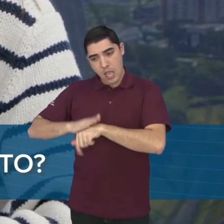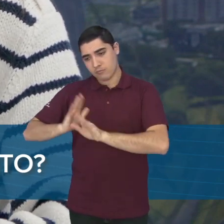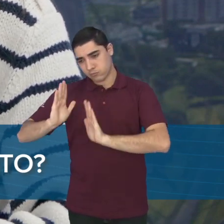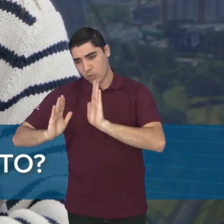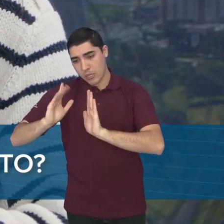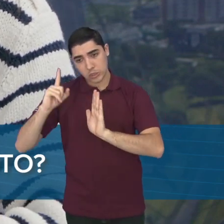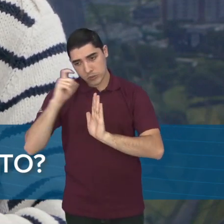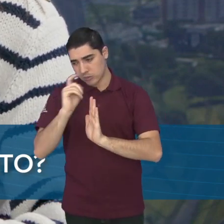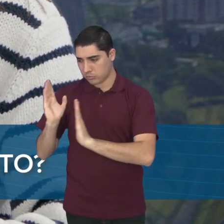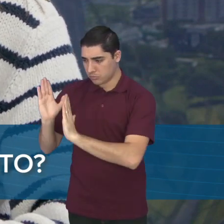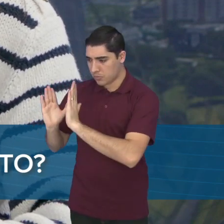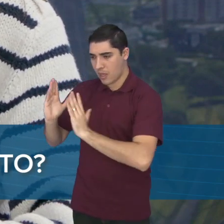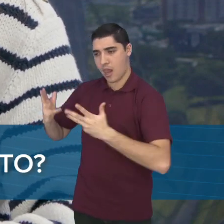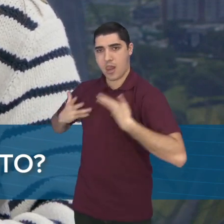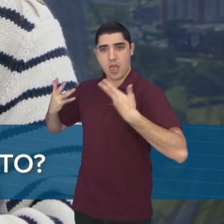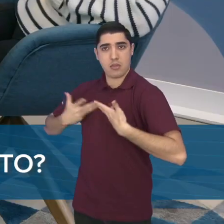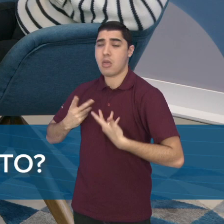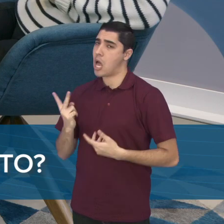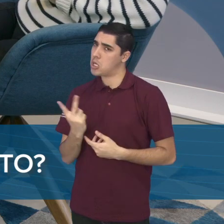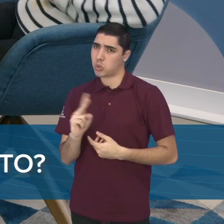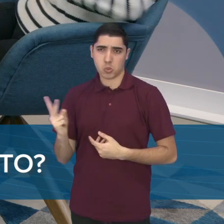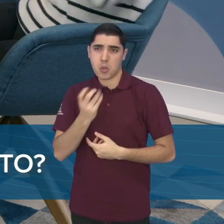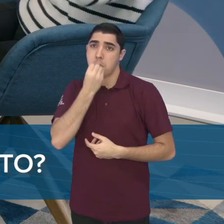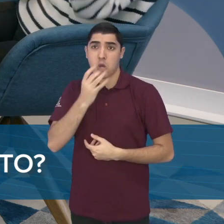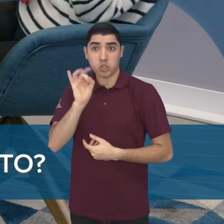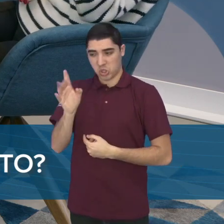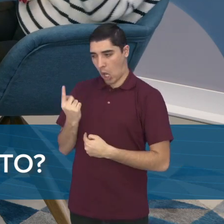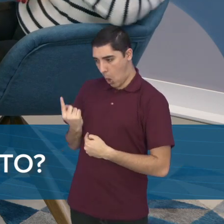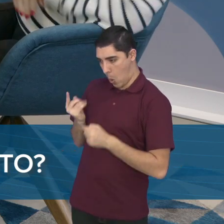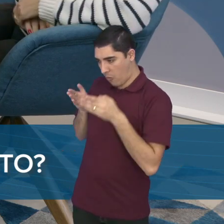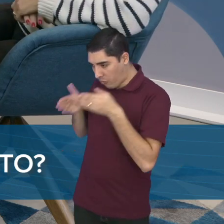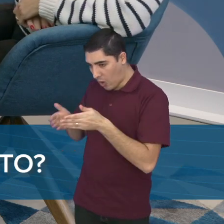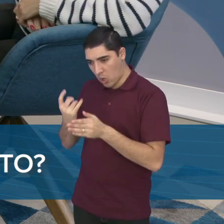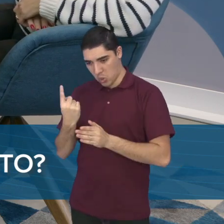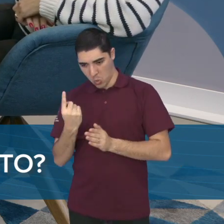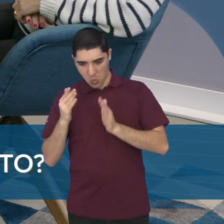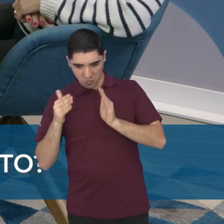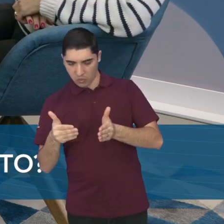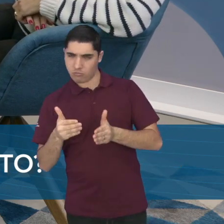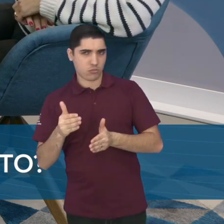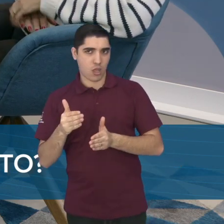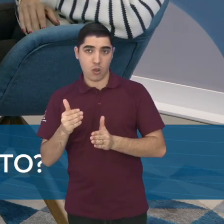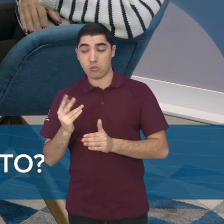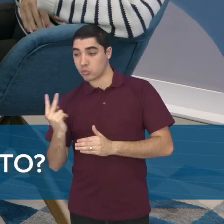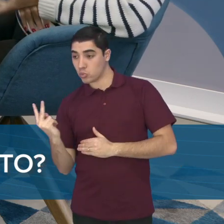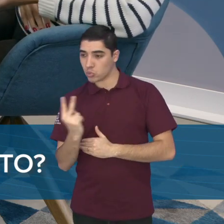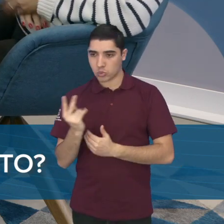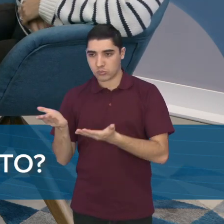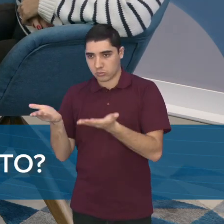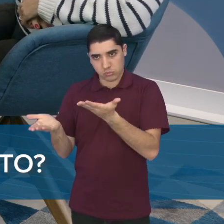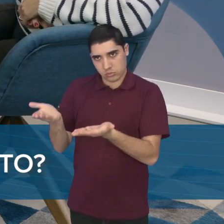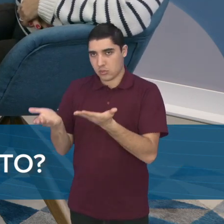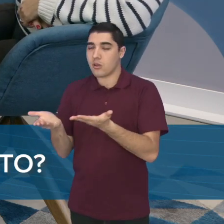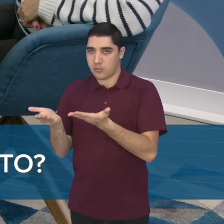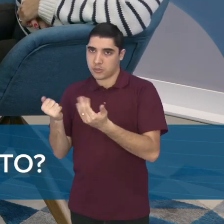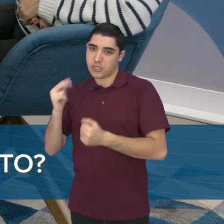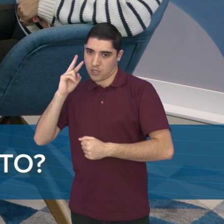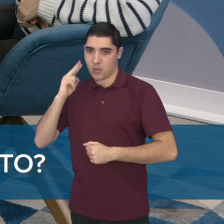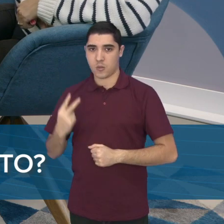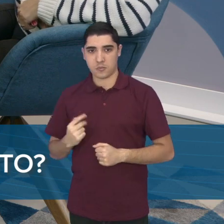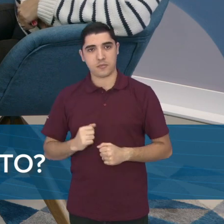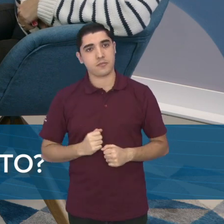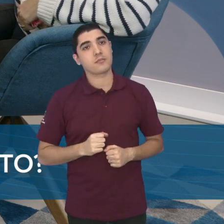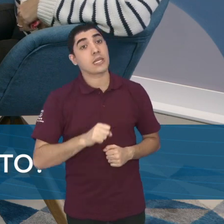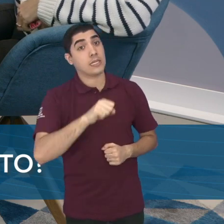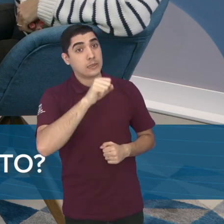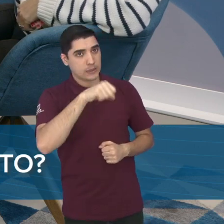acho que as duas possibilidades são válidas. Nem só uma, nem só outra coisa. Acho que é a gente conseguir realmente reconhecer isso, né? Sim,